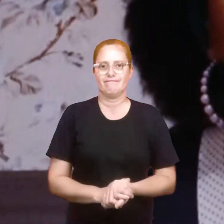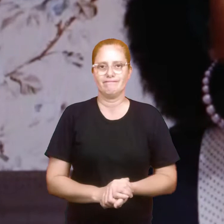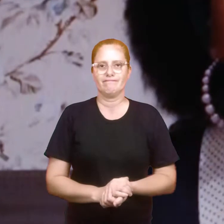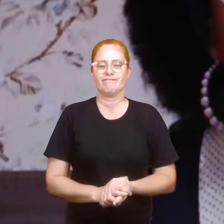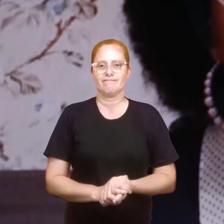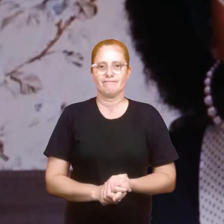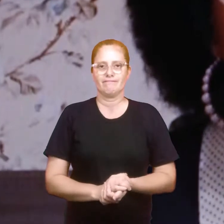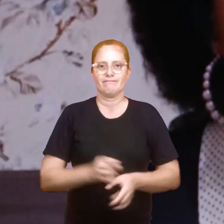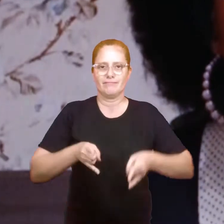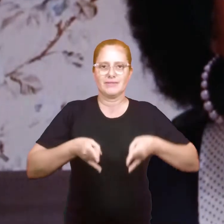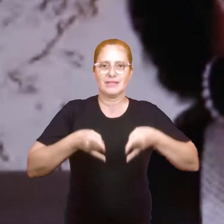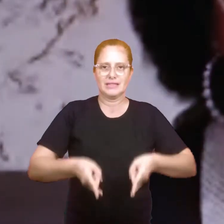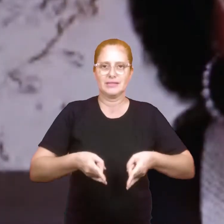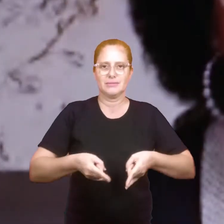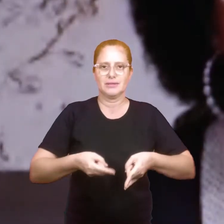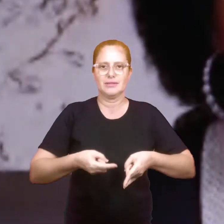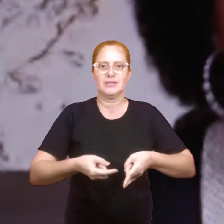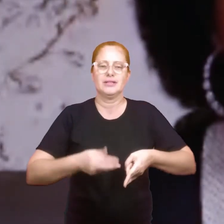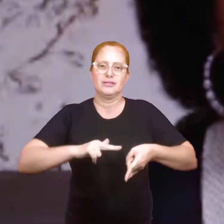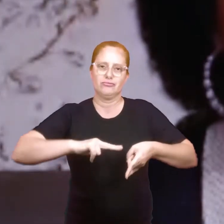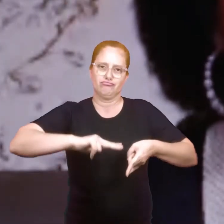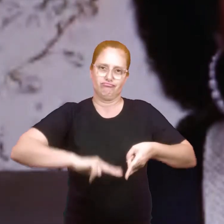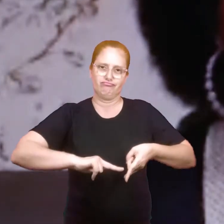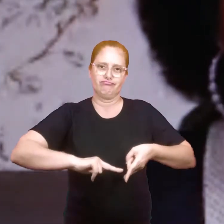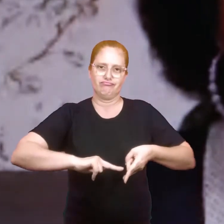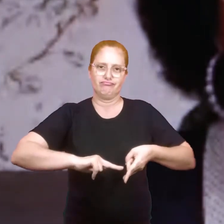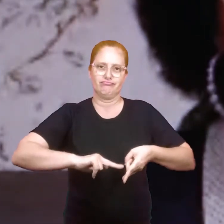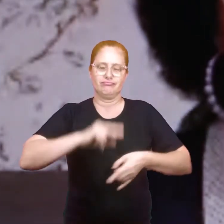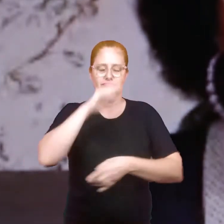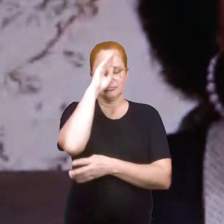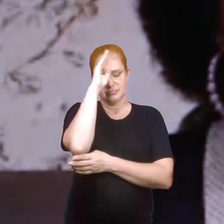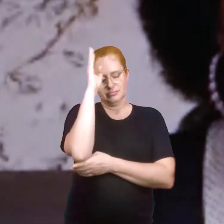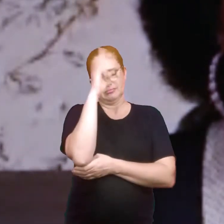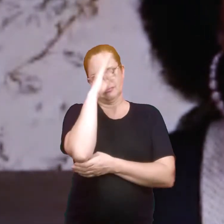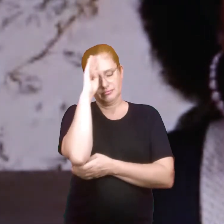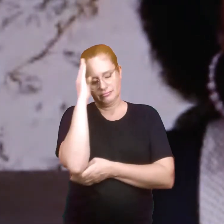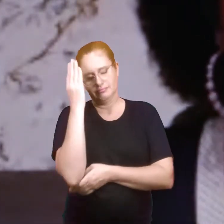Ela estava de costas numa cama, desacordada.